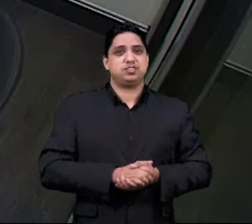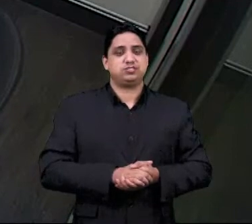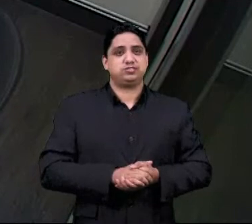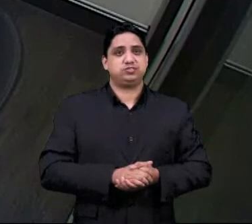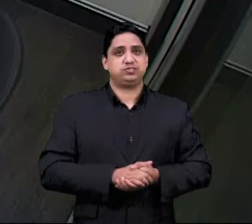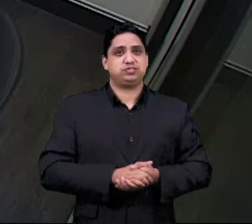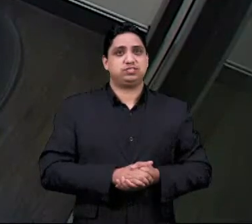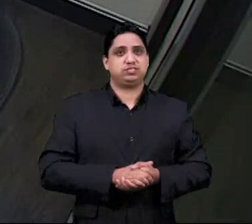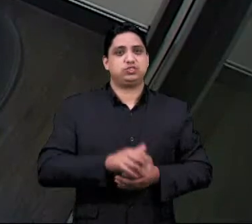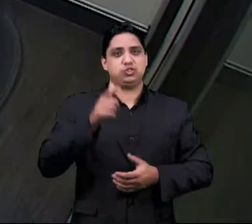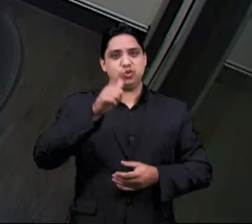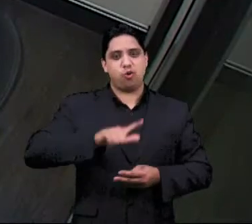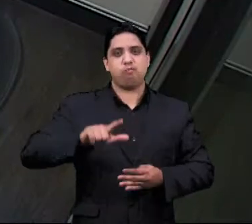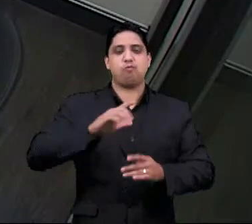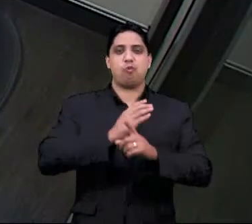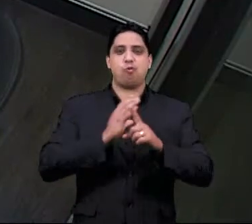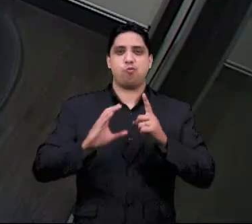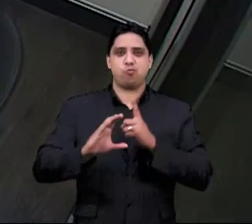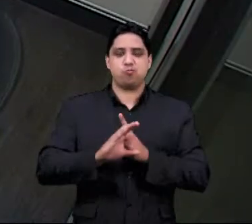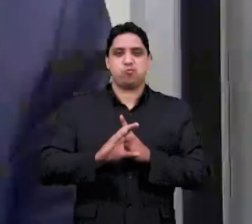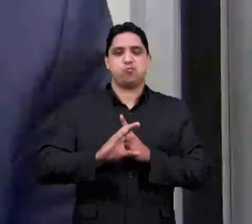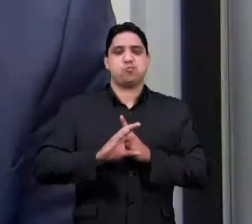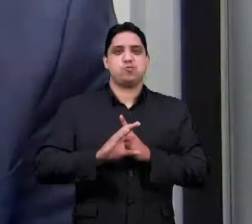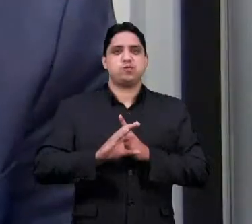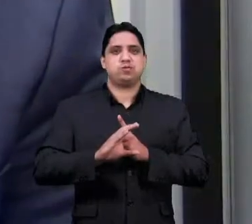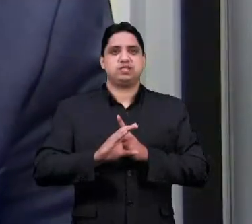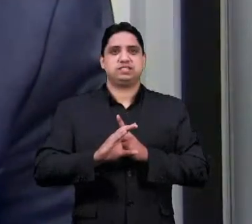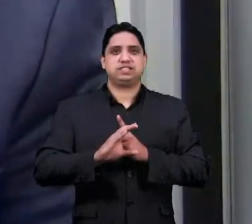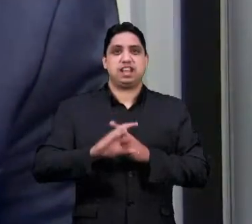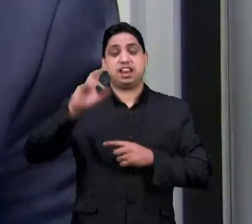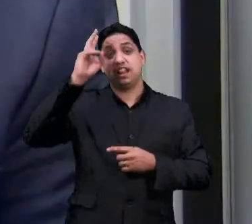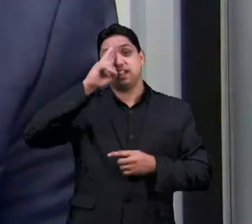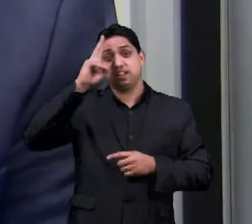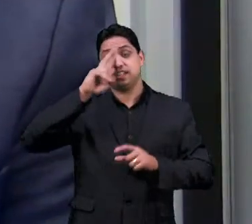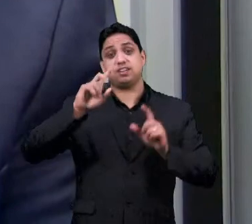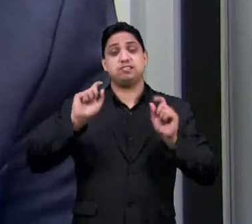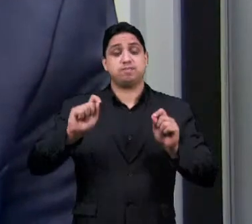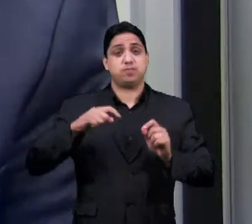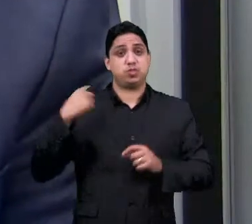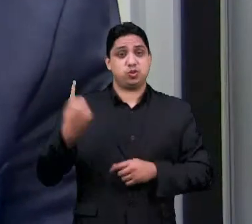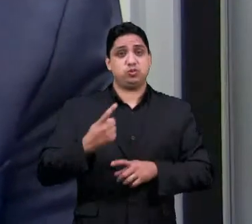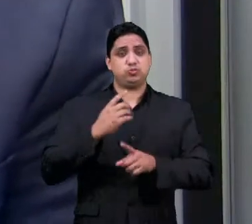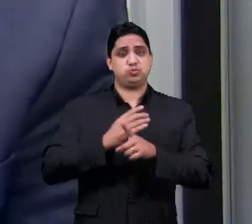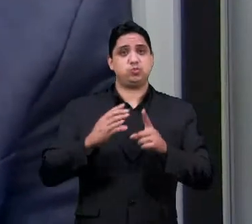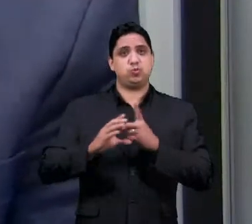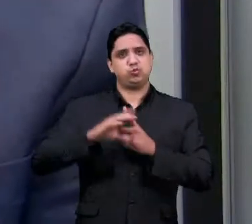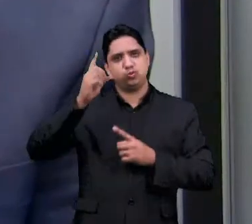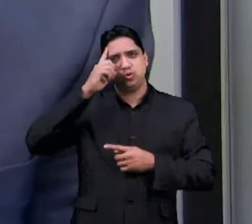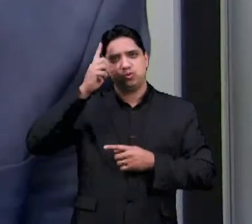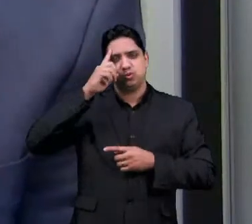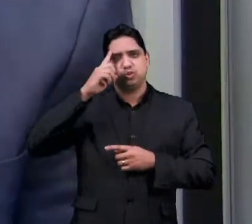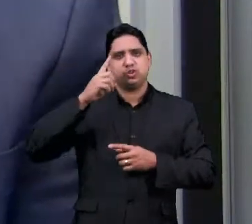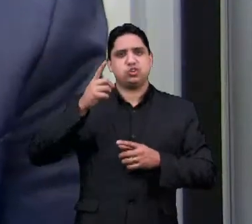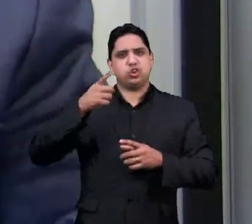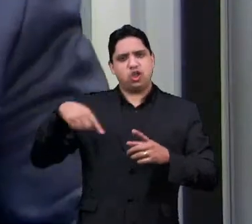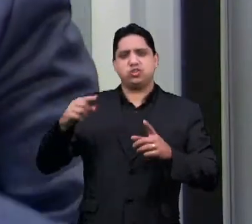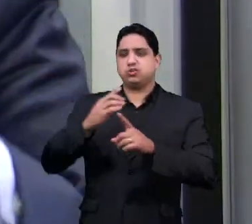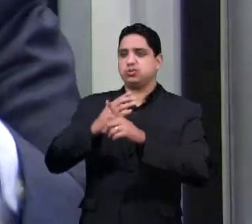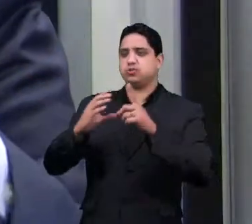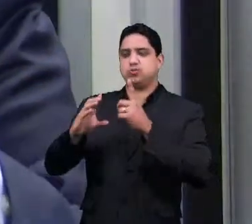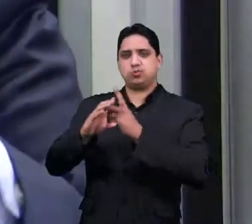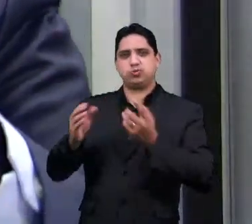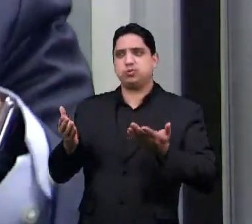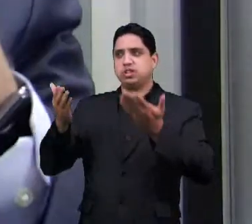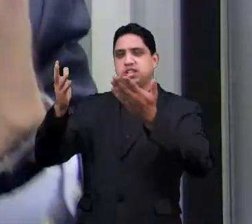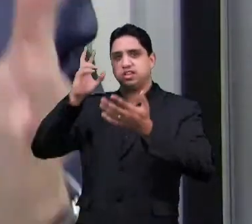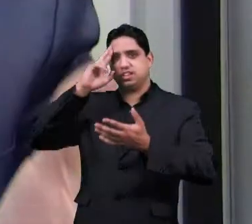nos aproximando de mais um culto, e lembrando que os nossos cultos, todos os dias nós cultuamos ao Senhor, em